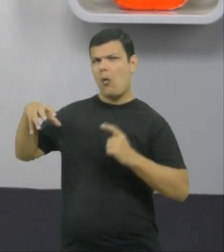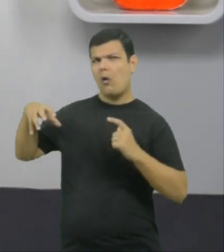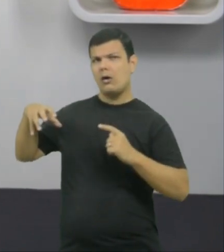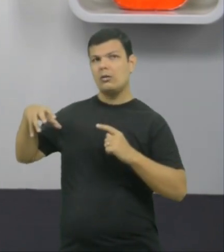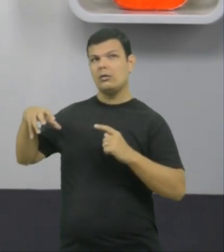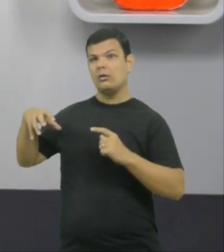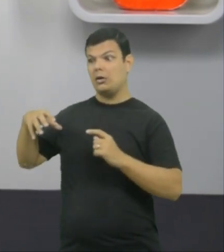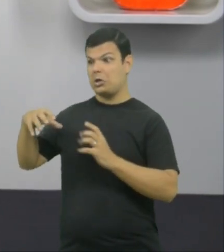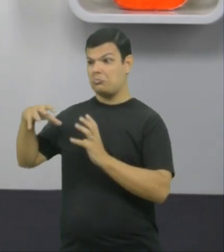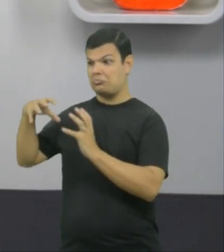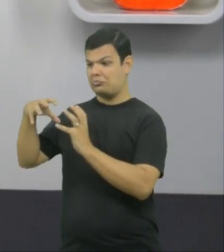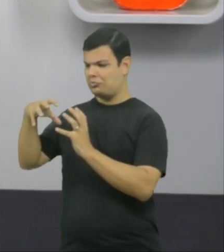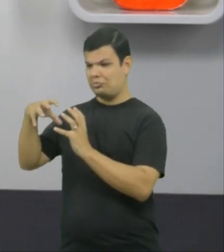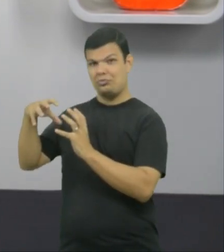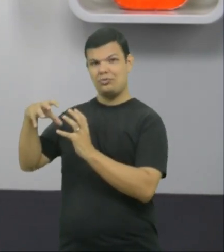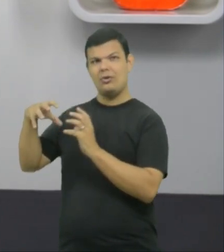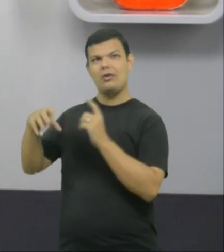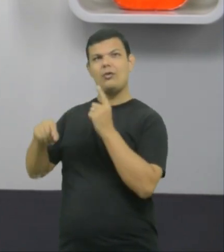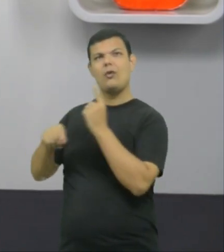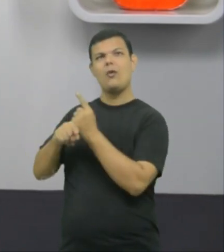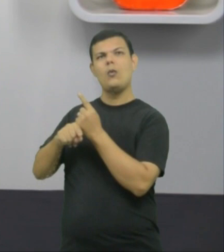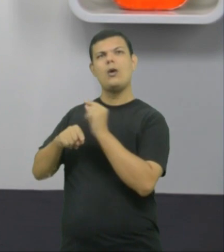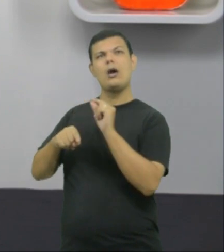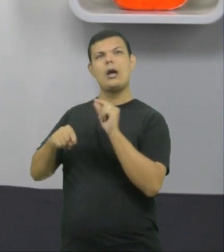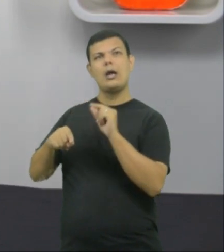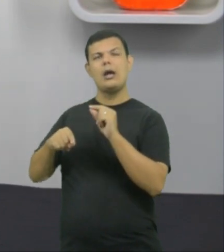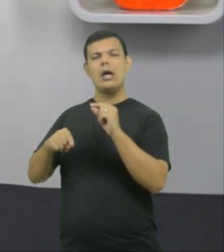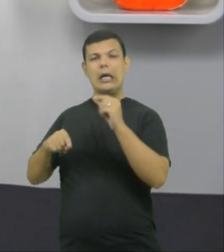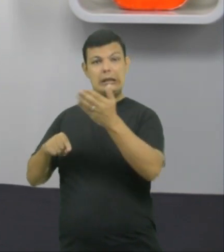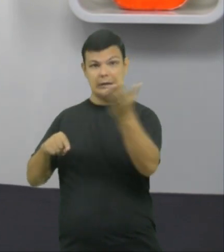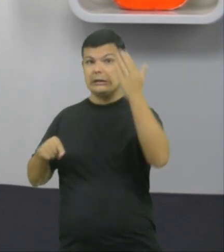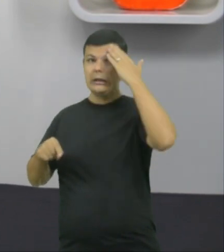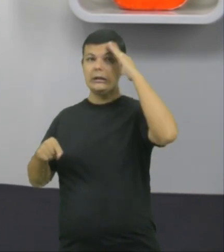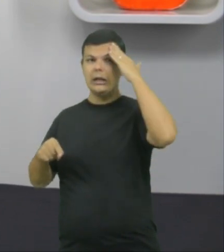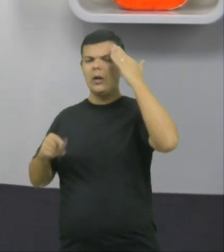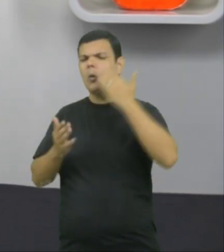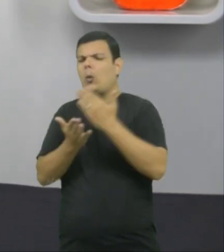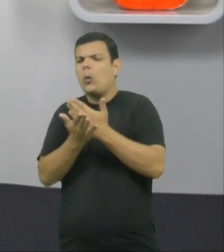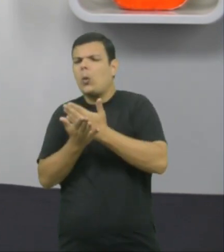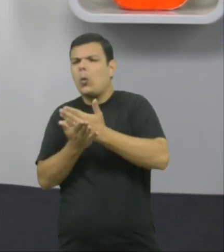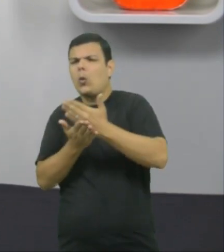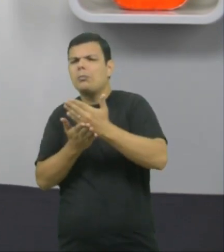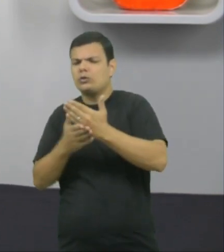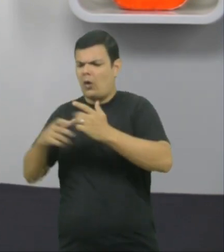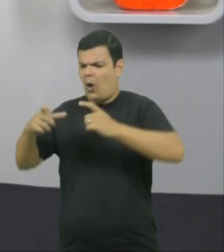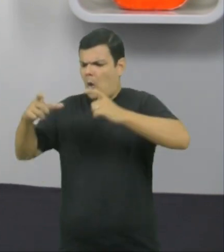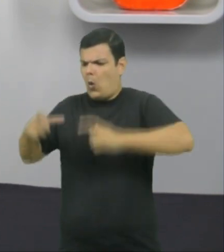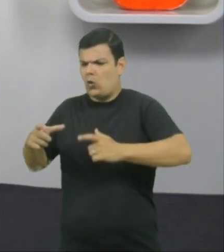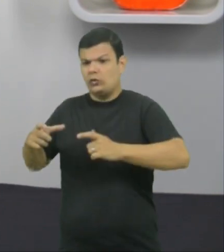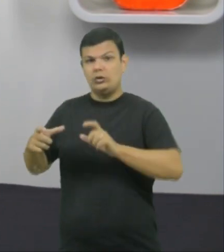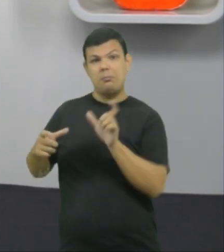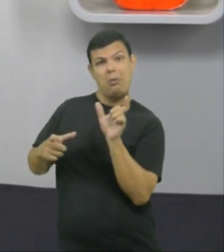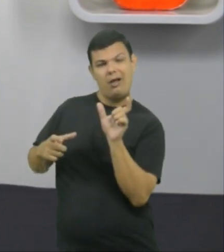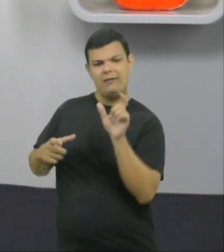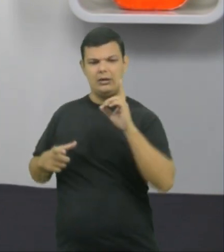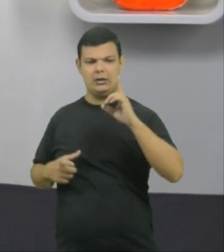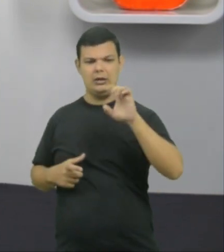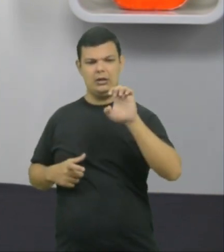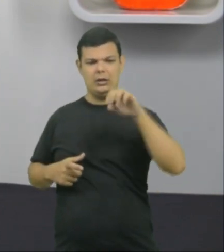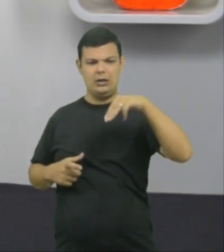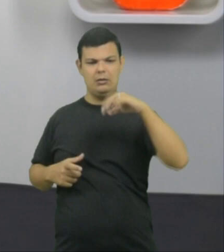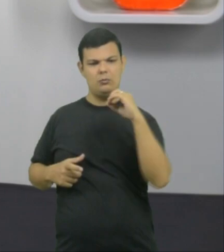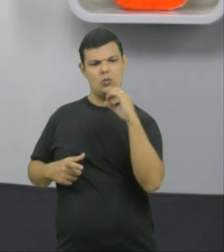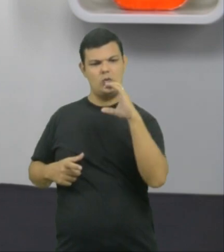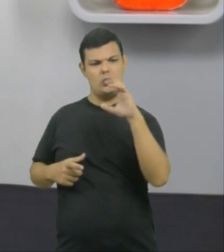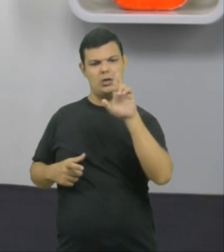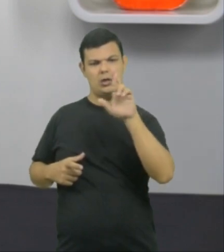meu grande globo terrestre. Eu quero que vocês entendam a origem, a localização desse termo democracia. Então,